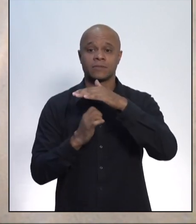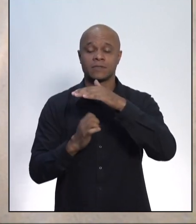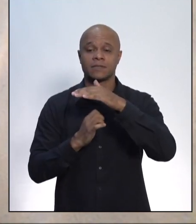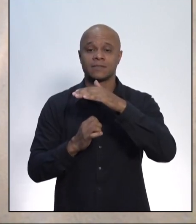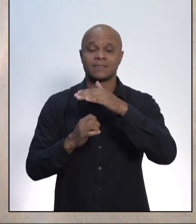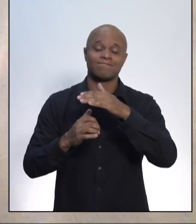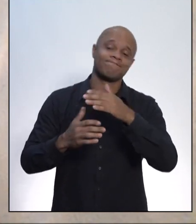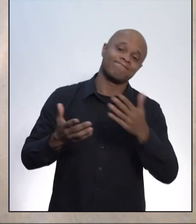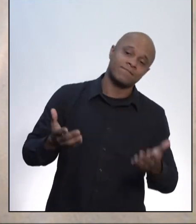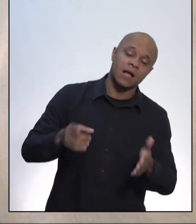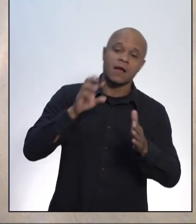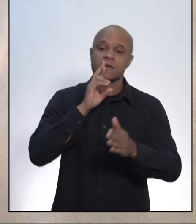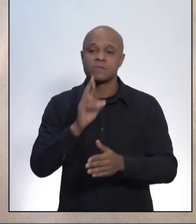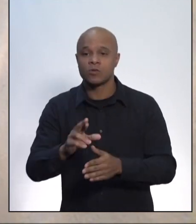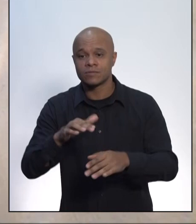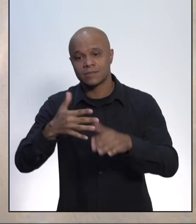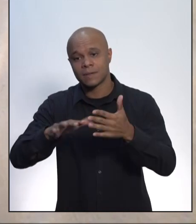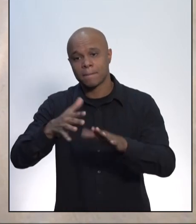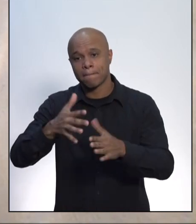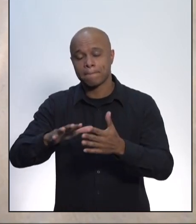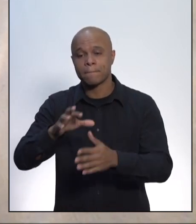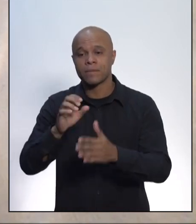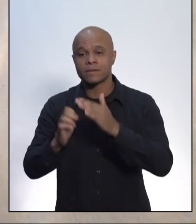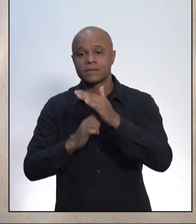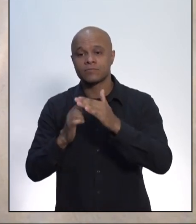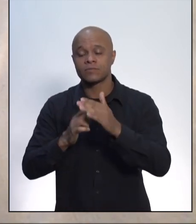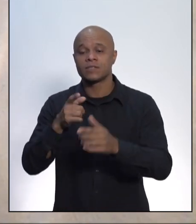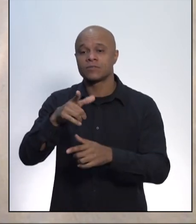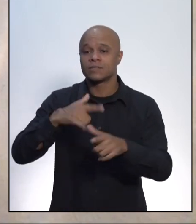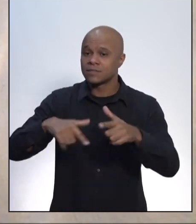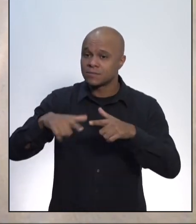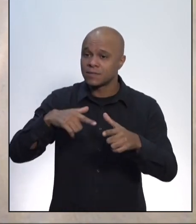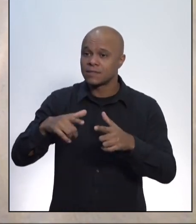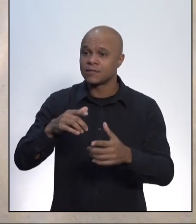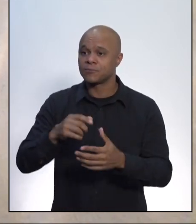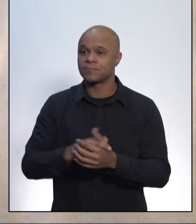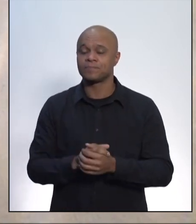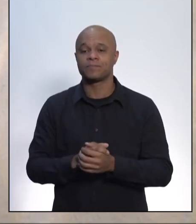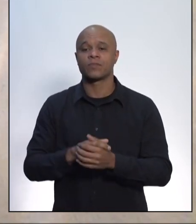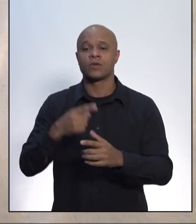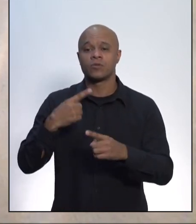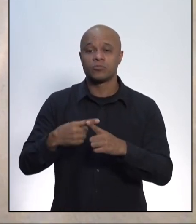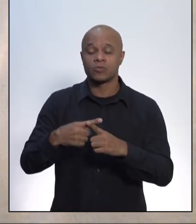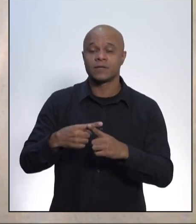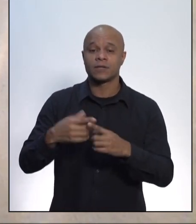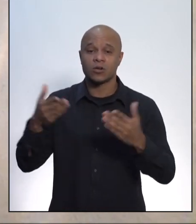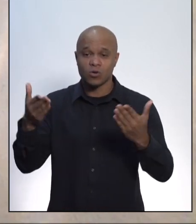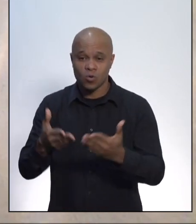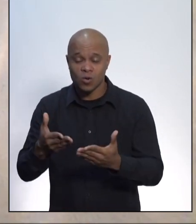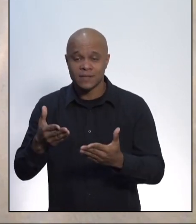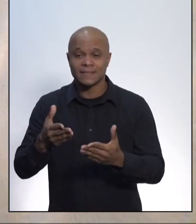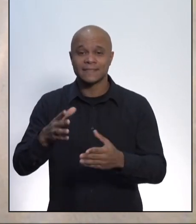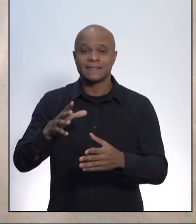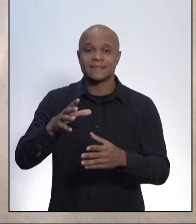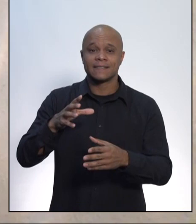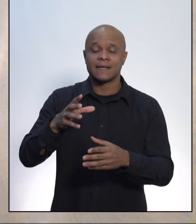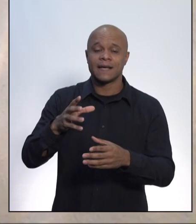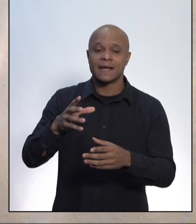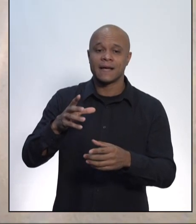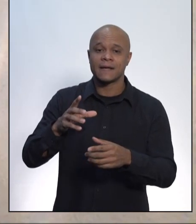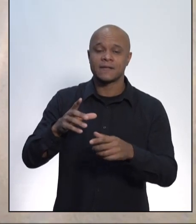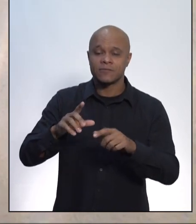da empresa que você está buscando trabalhar. No nosso caso, por exemplo, a gente investe muito em desenvolvedores, né,